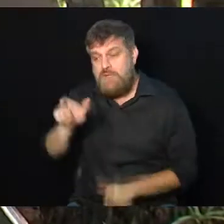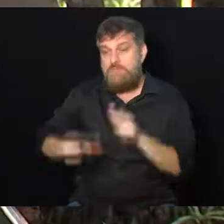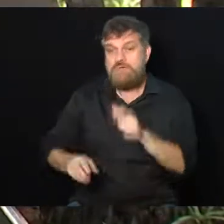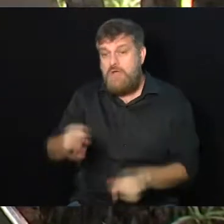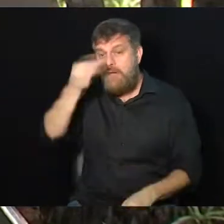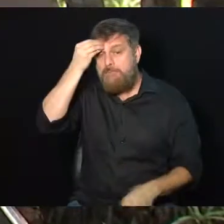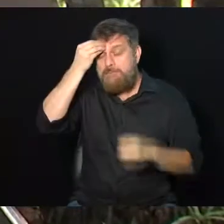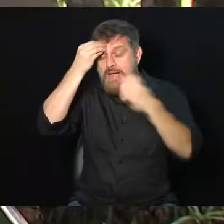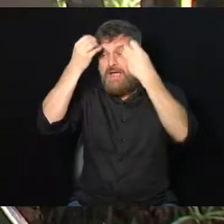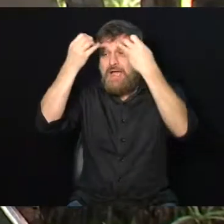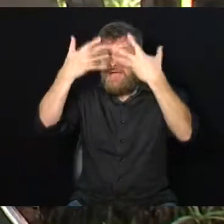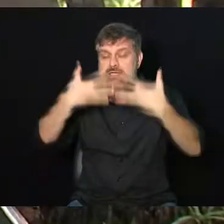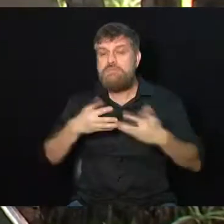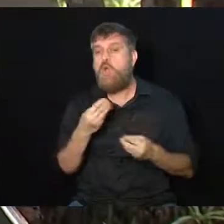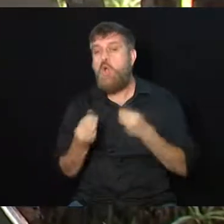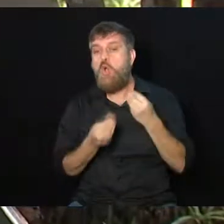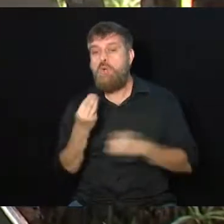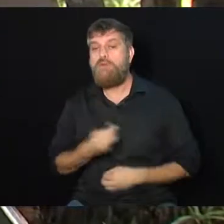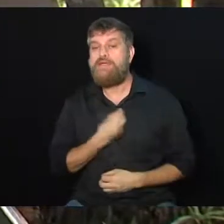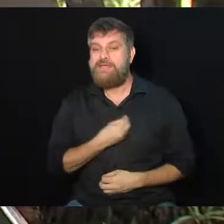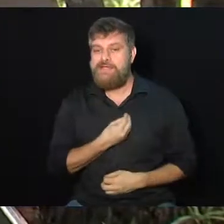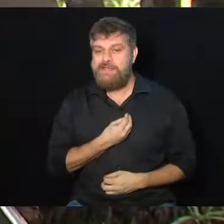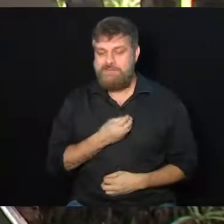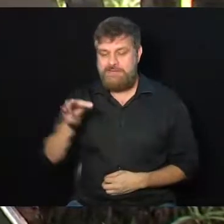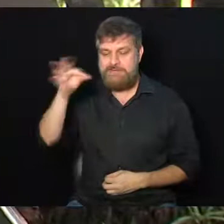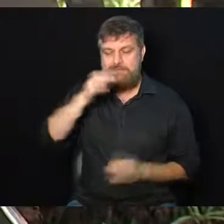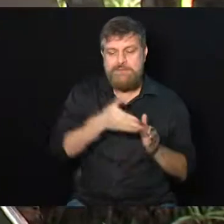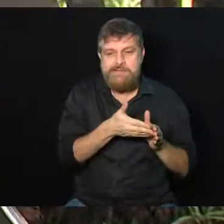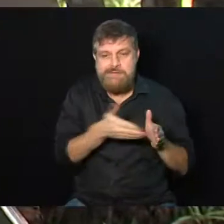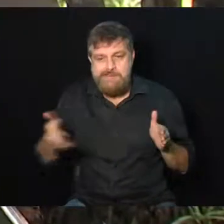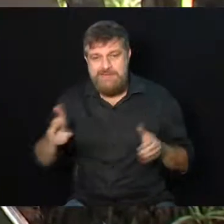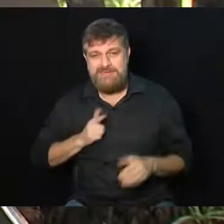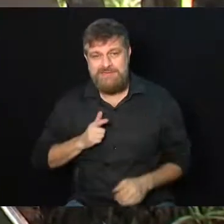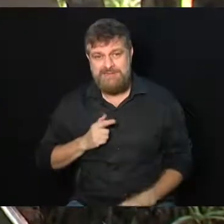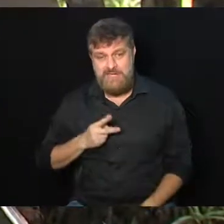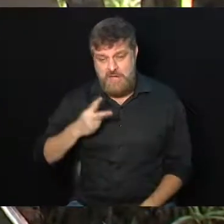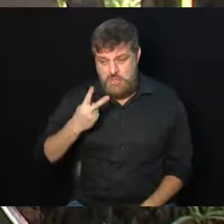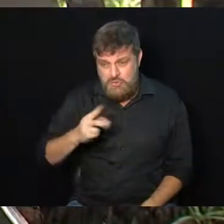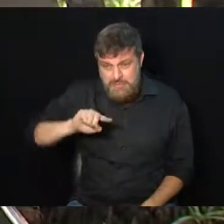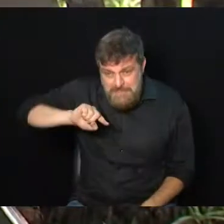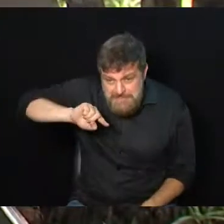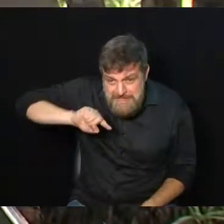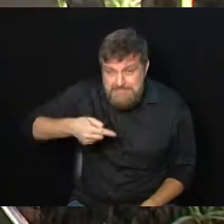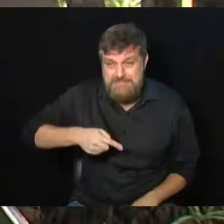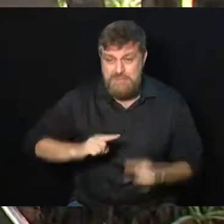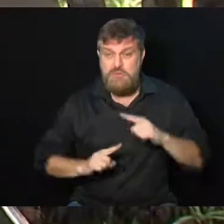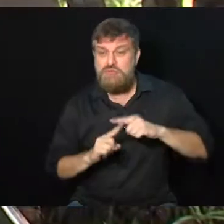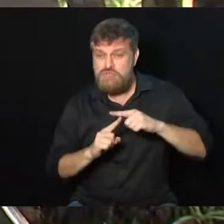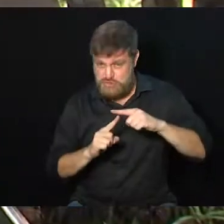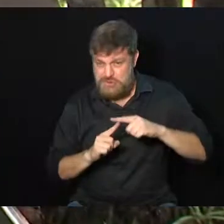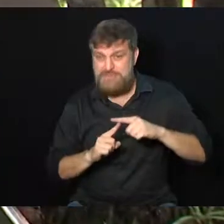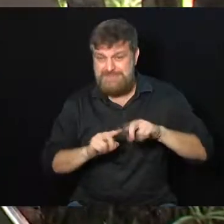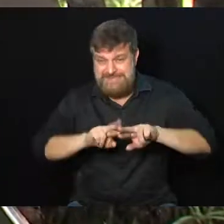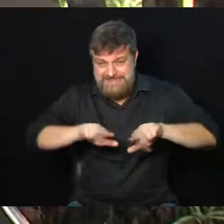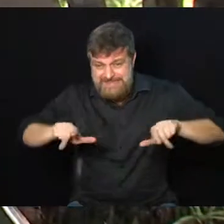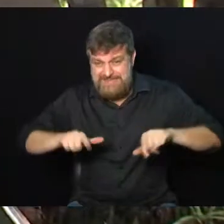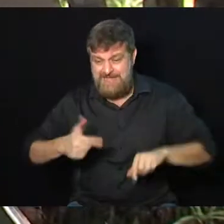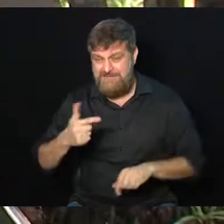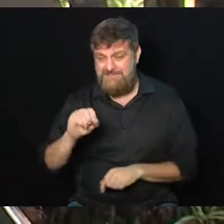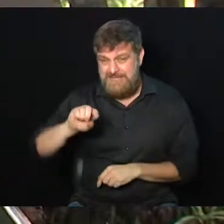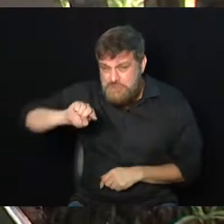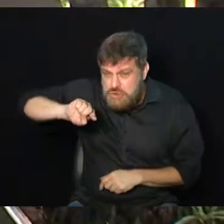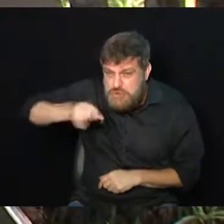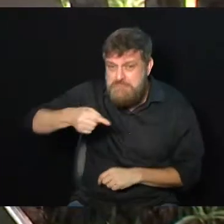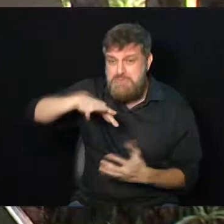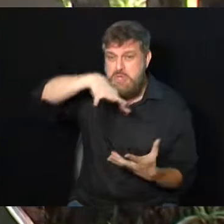a complexidade da vida da abelha, porque nós temos mais de 2.000 espécies no Brasil, mais de 20.000 espécies no mundo e